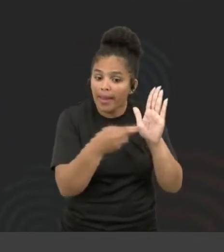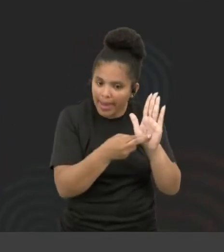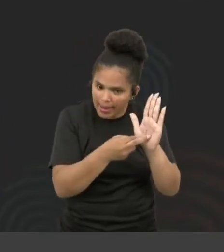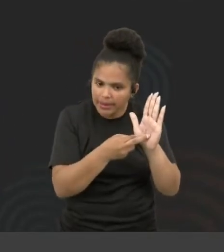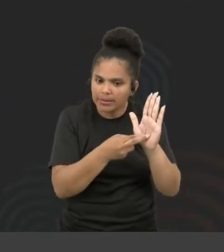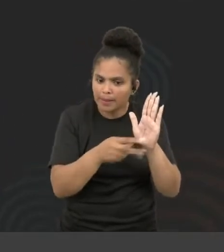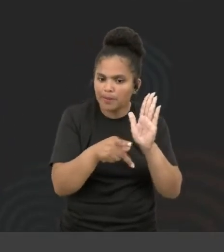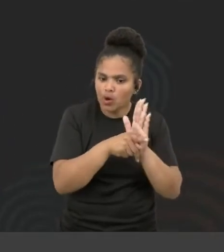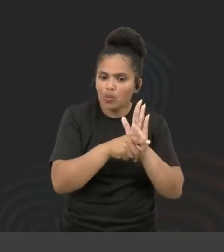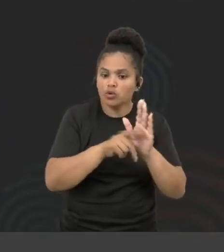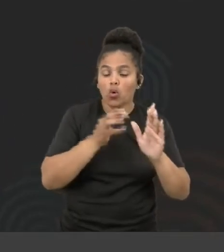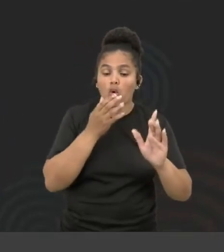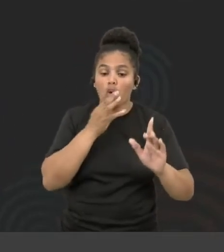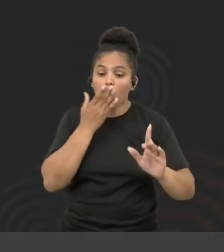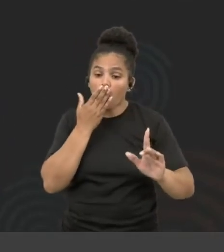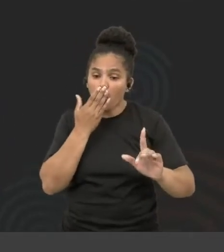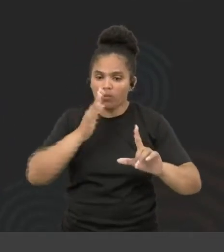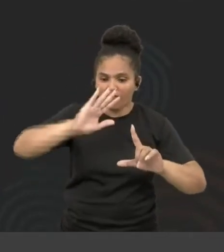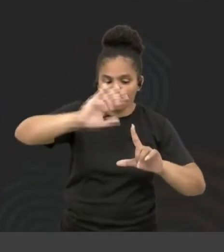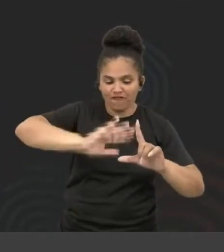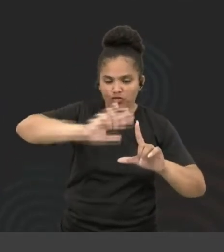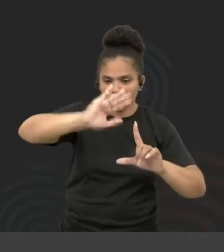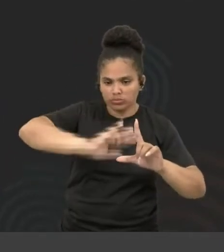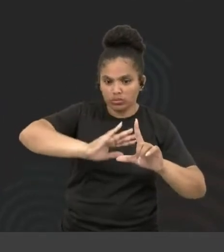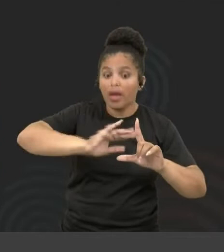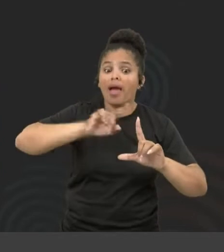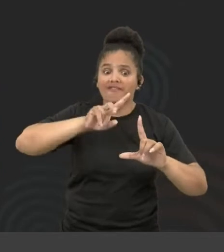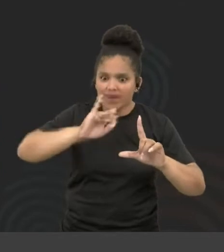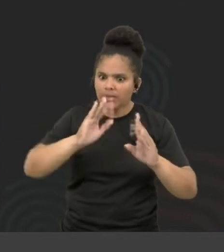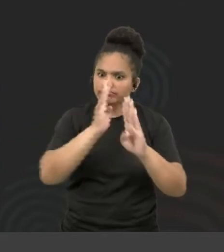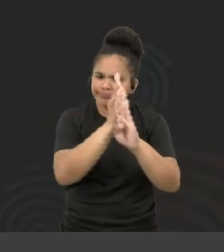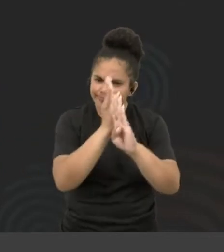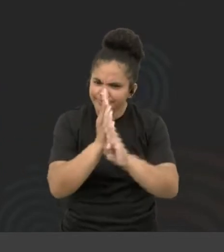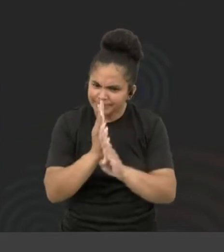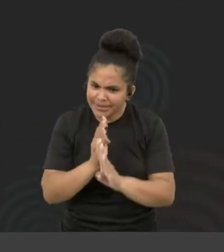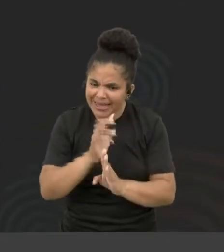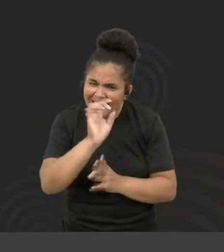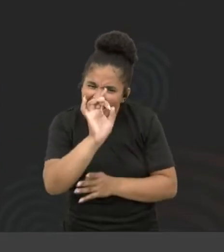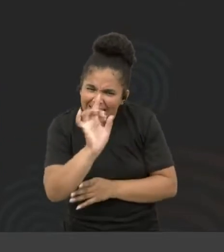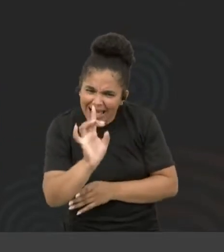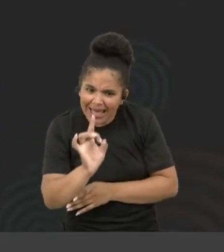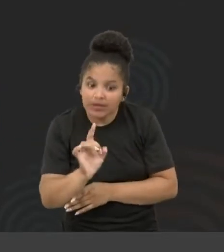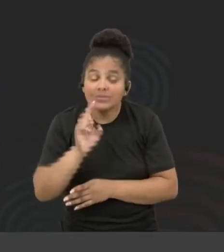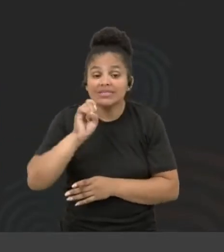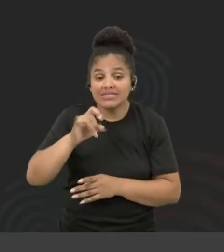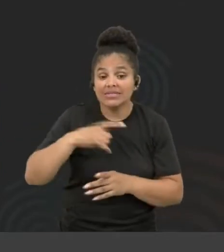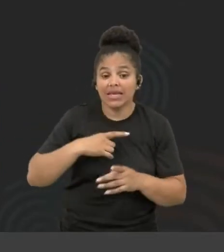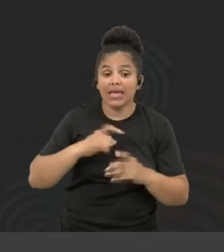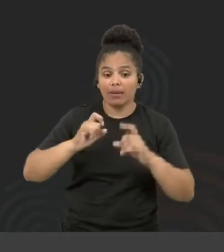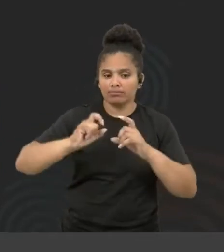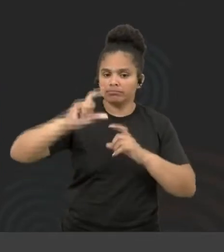do fundo. Então, ela identifica cada um desses elementos para verificar se o tamanho da fonte